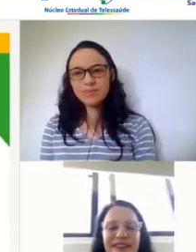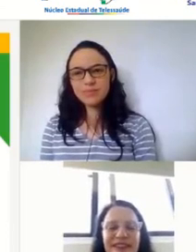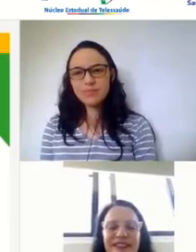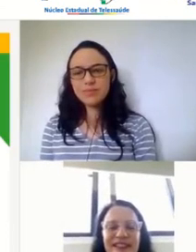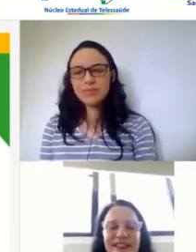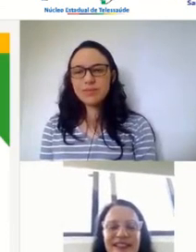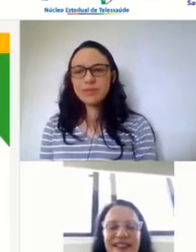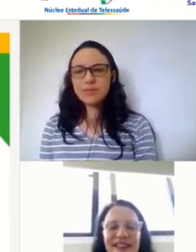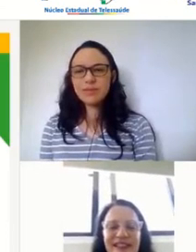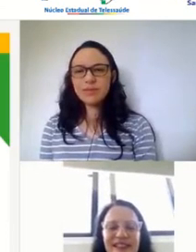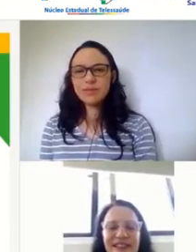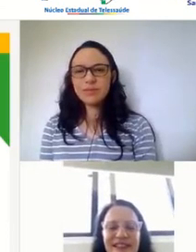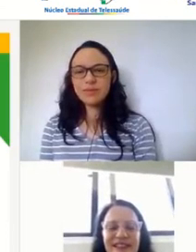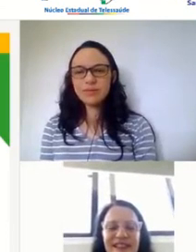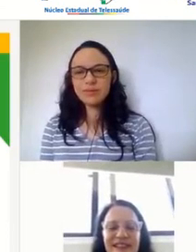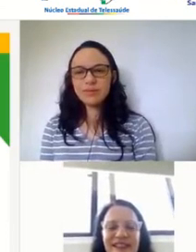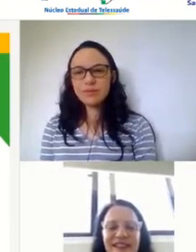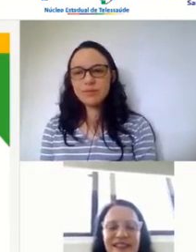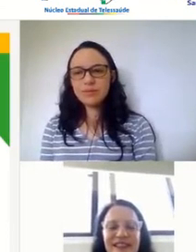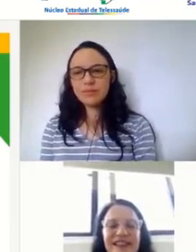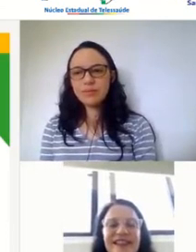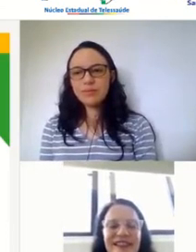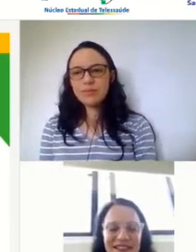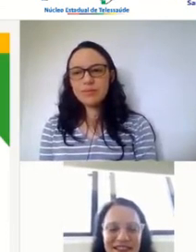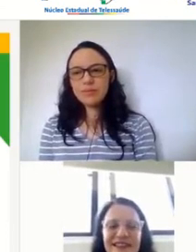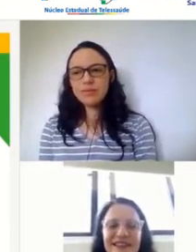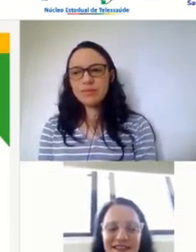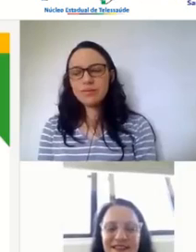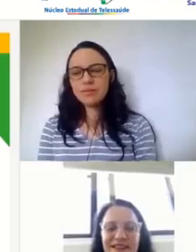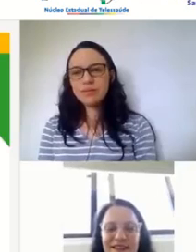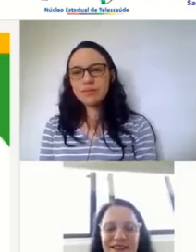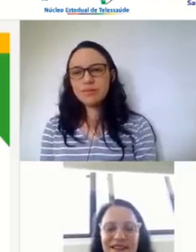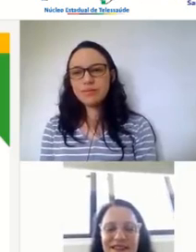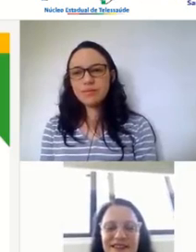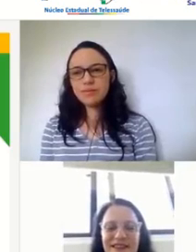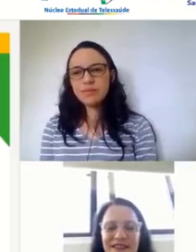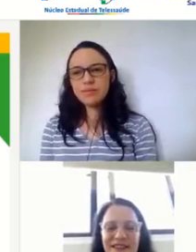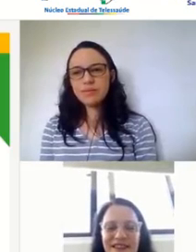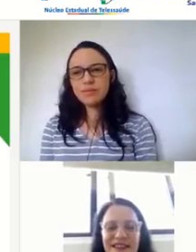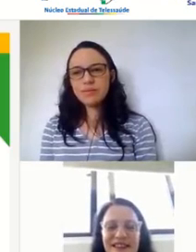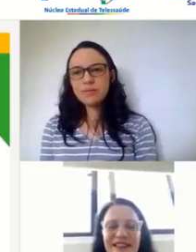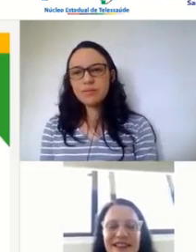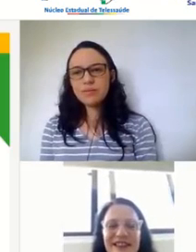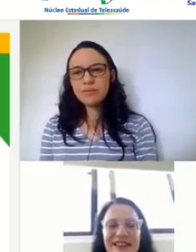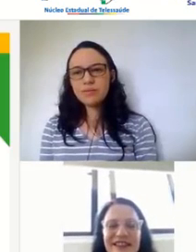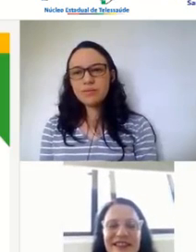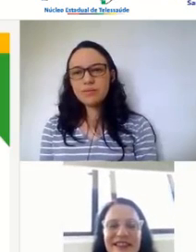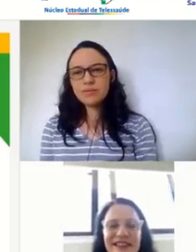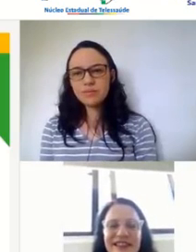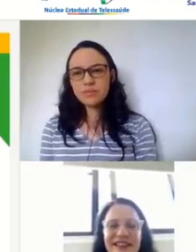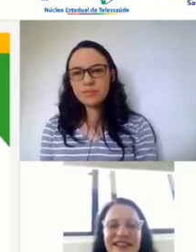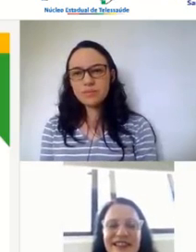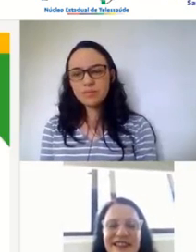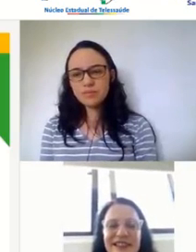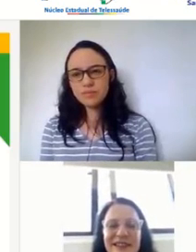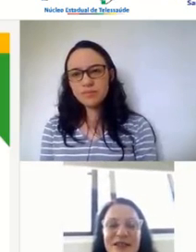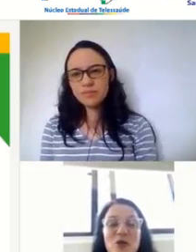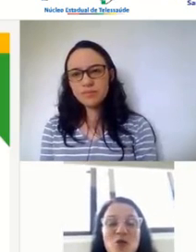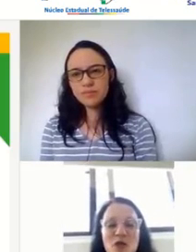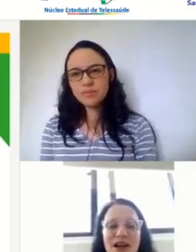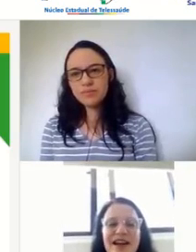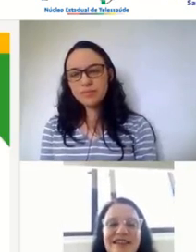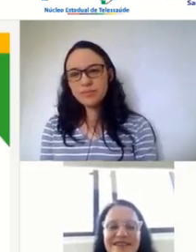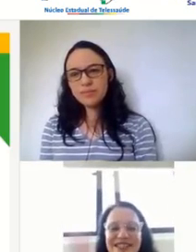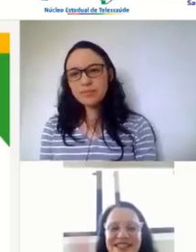web que vai ser aberta para todos os profissionais que a gente pode